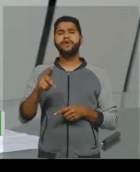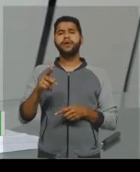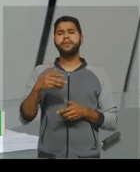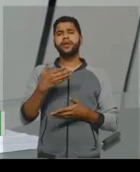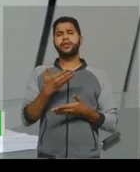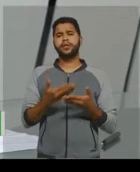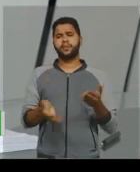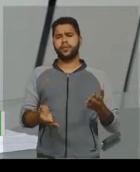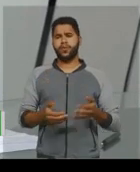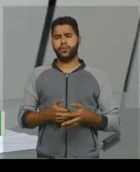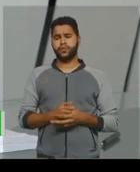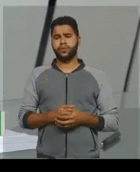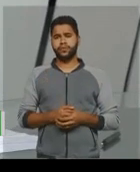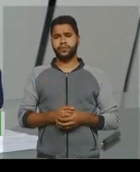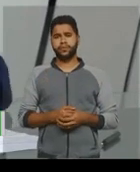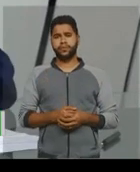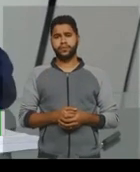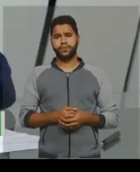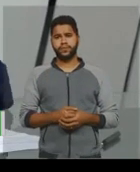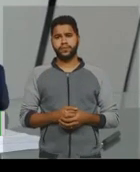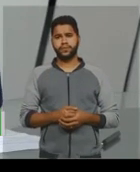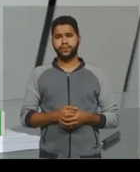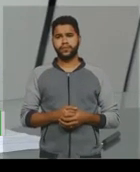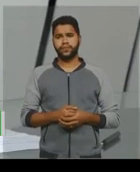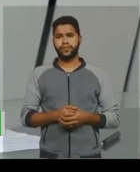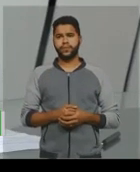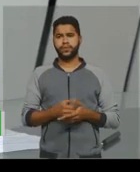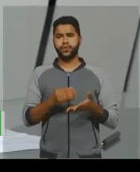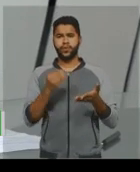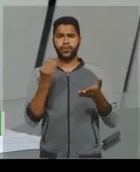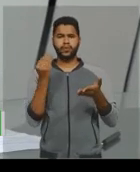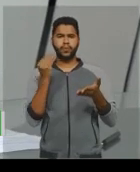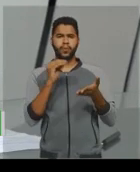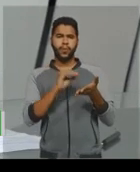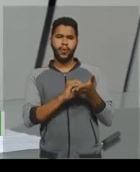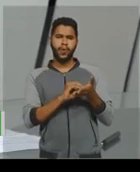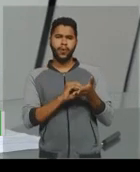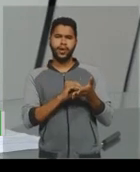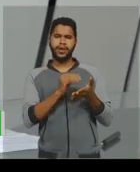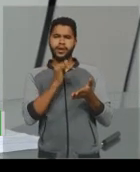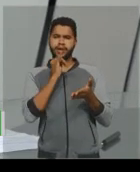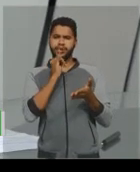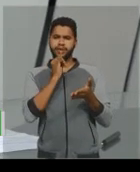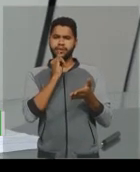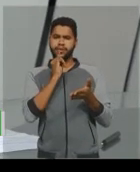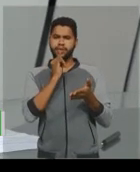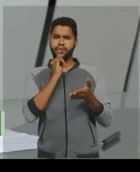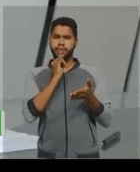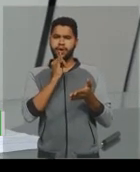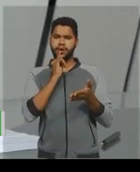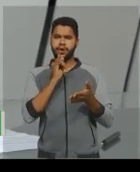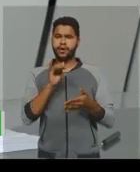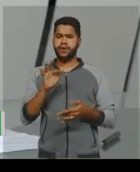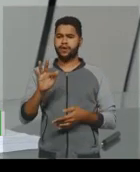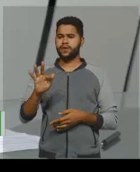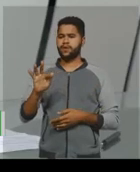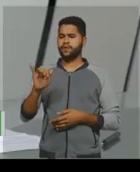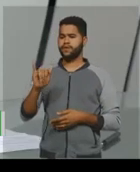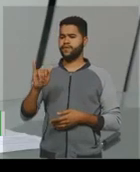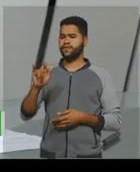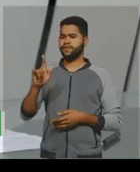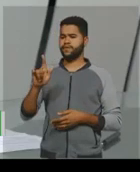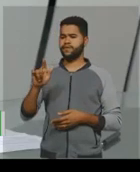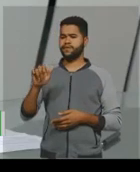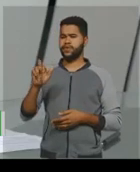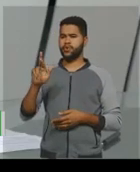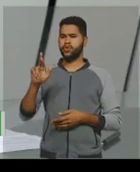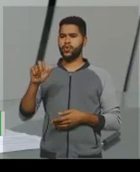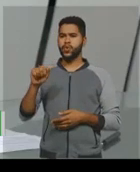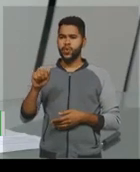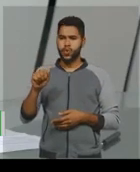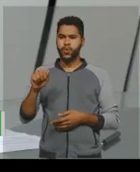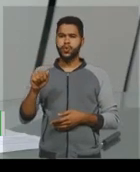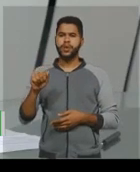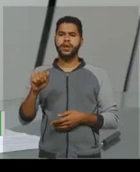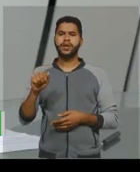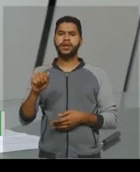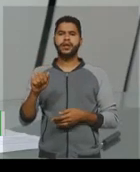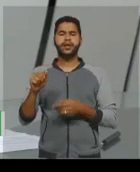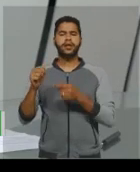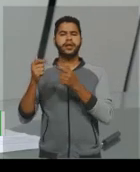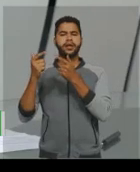ponto? Porque quando você coloca figuras de linguagem, as figuras de linguagem